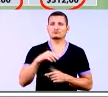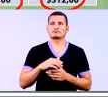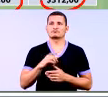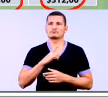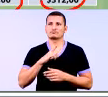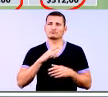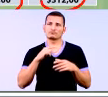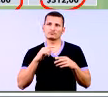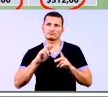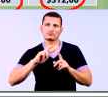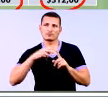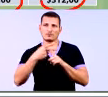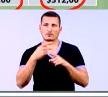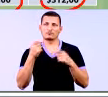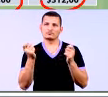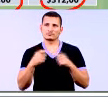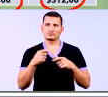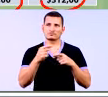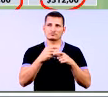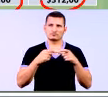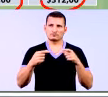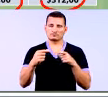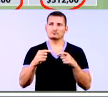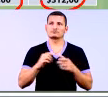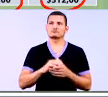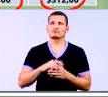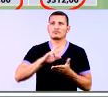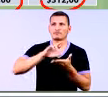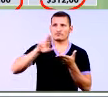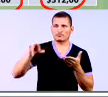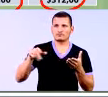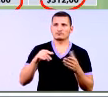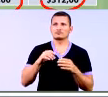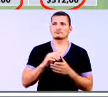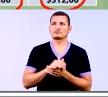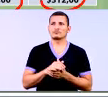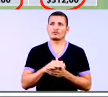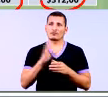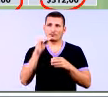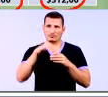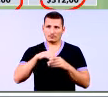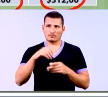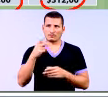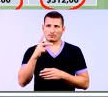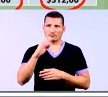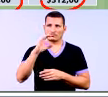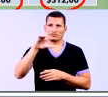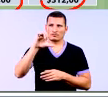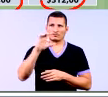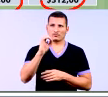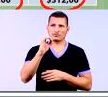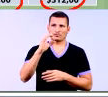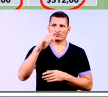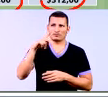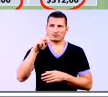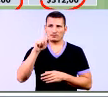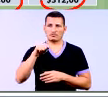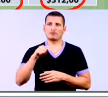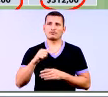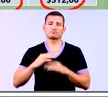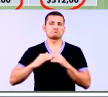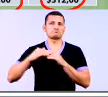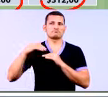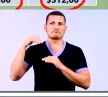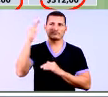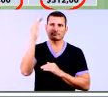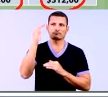para trabalhos simultâneos ele é muito interessante. O clock interno dele é um clock alto, né? Bem alto.